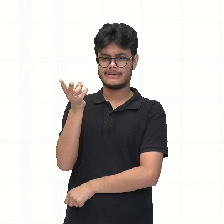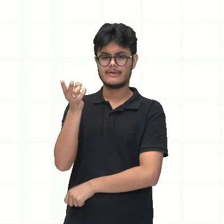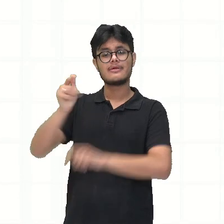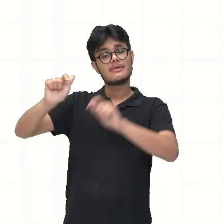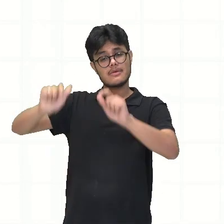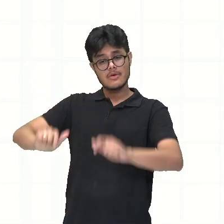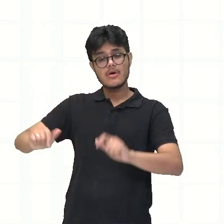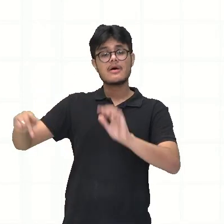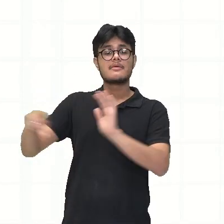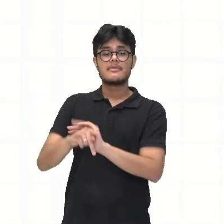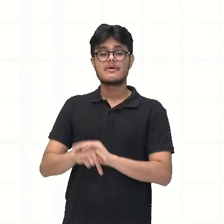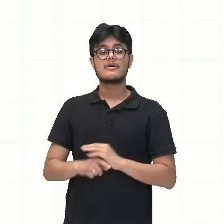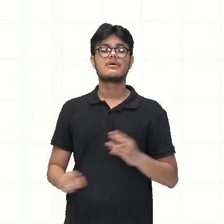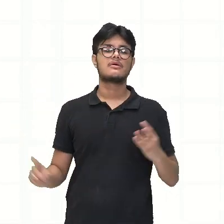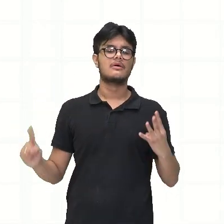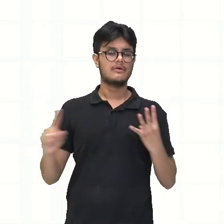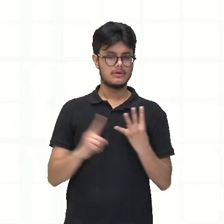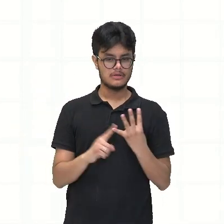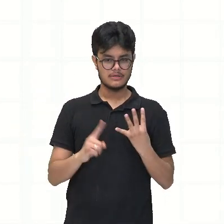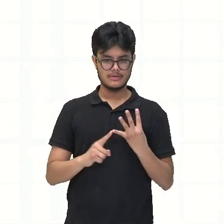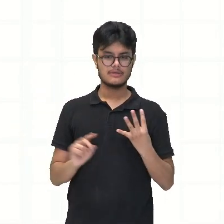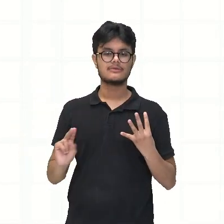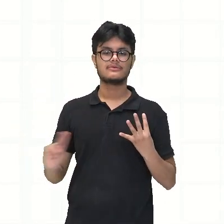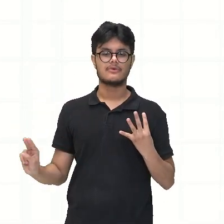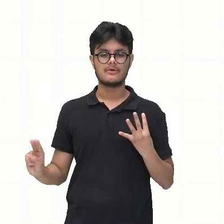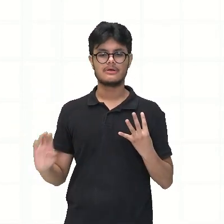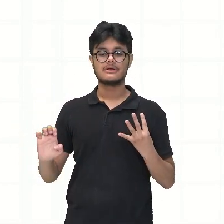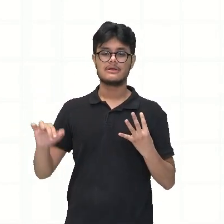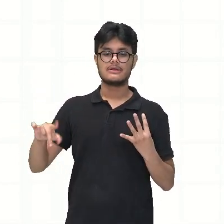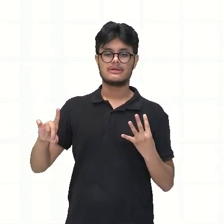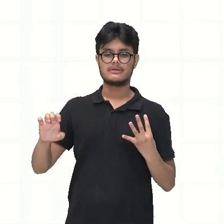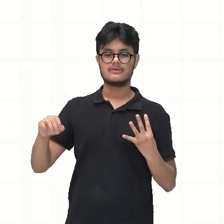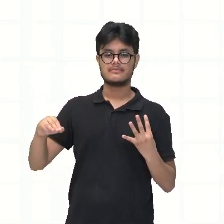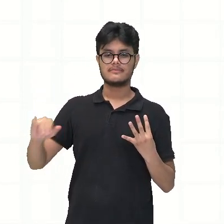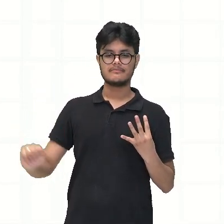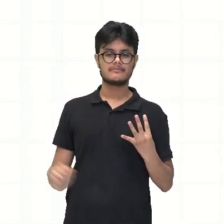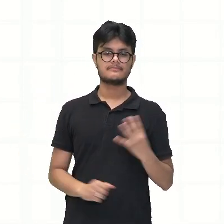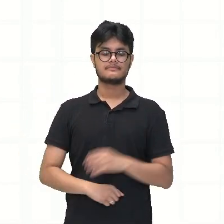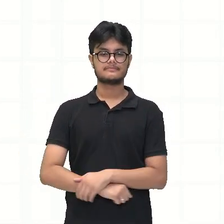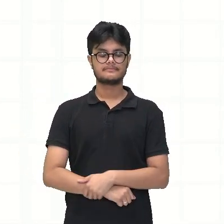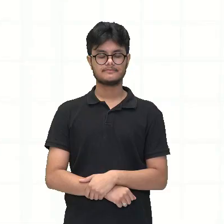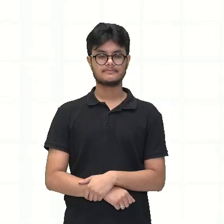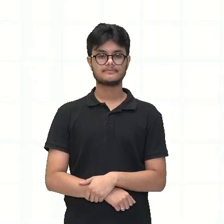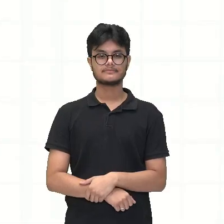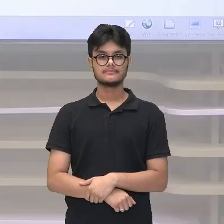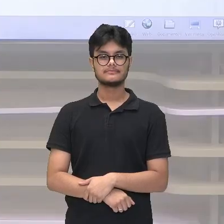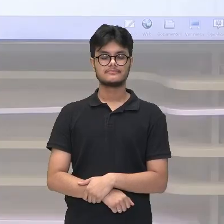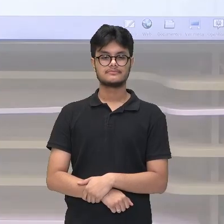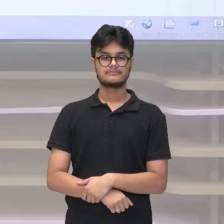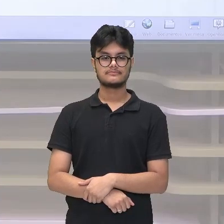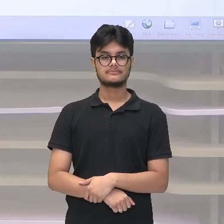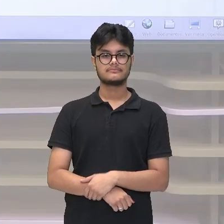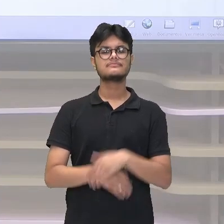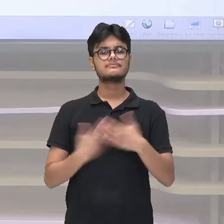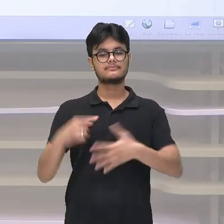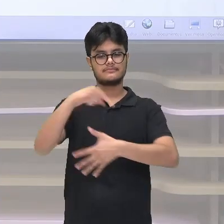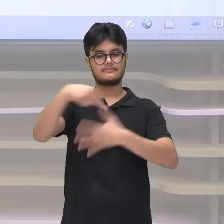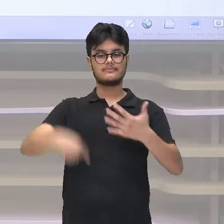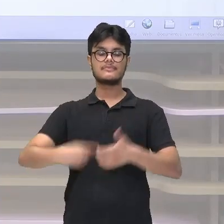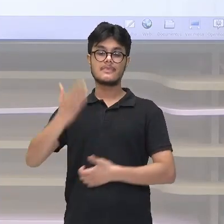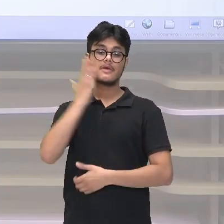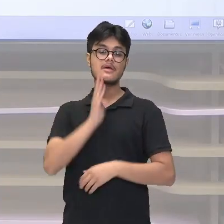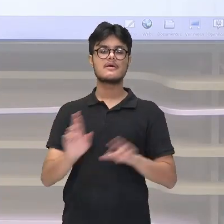determinada região, aí a gente está falando em endemia, certo? Então, aí são as